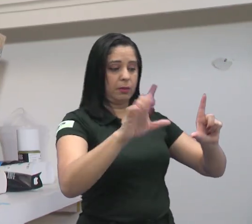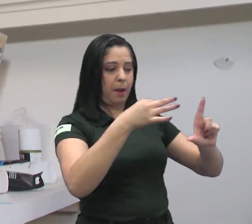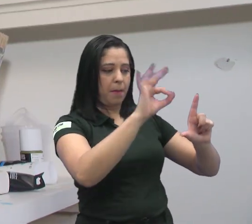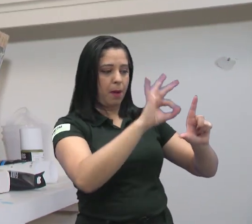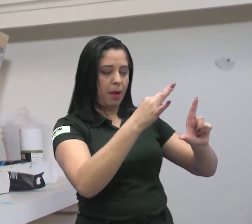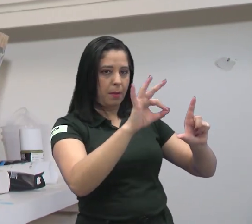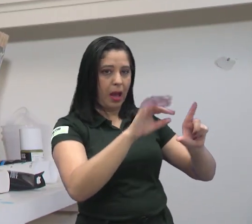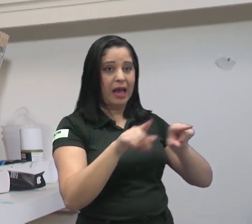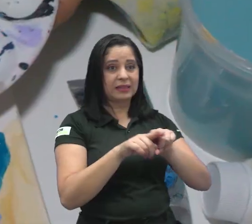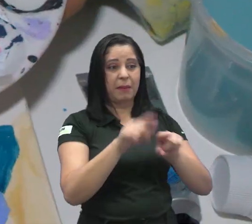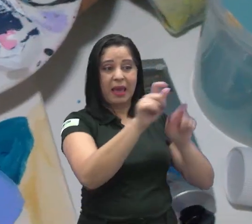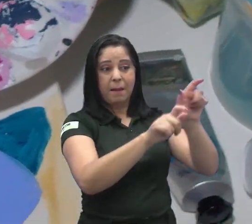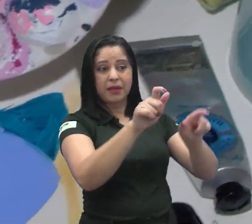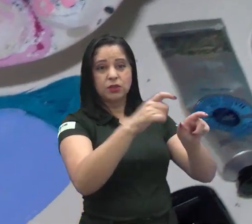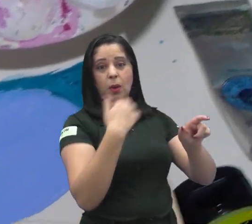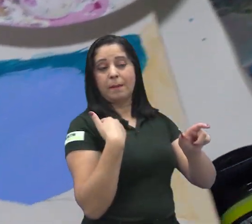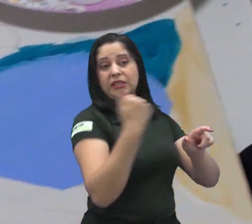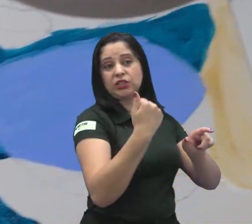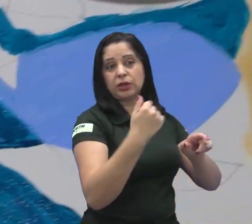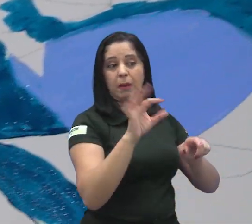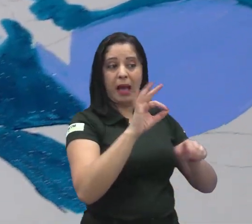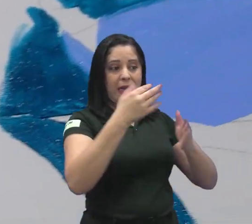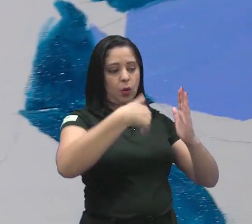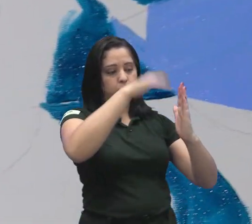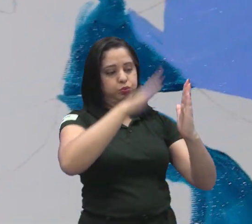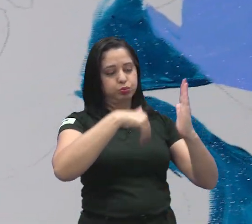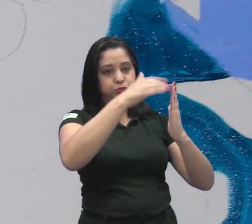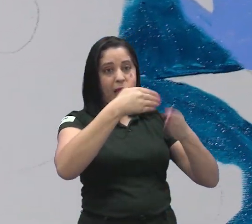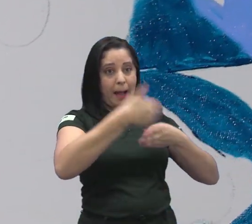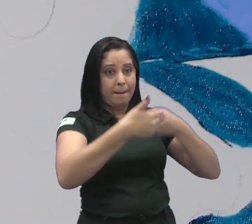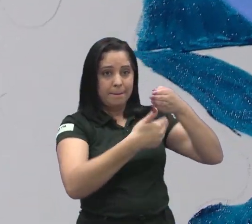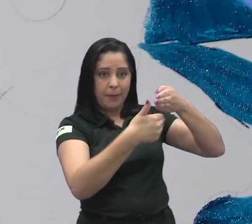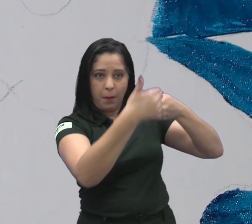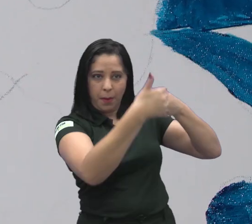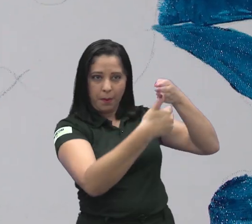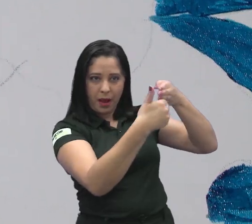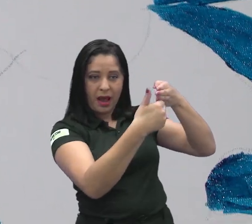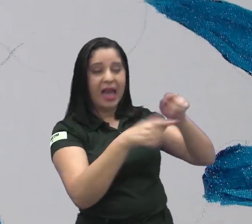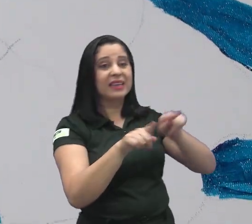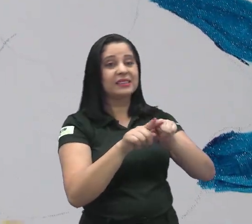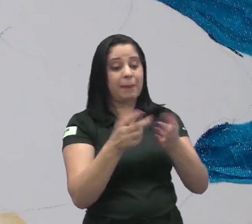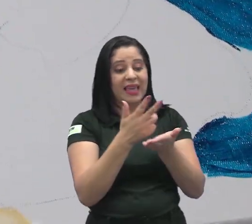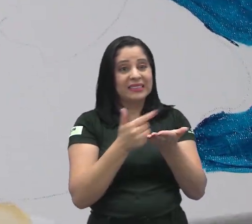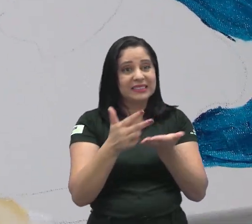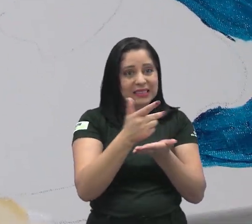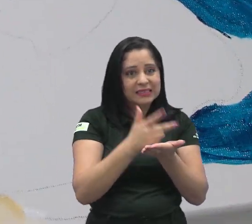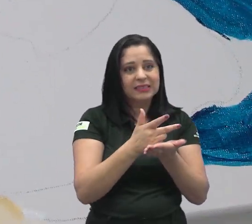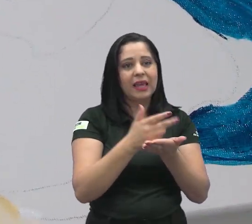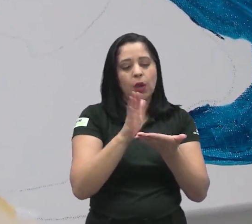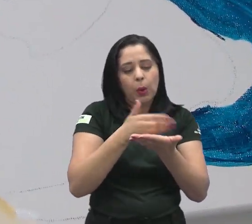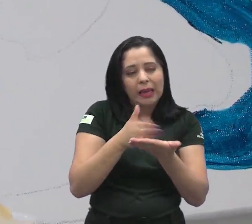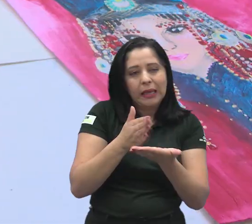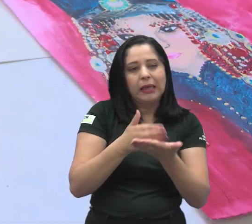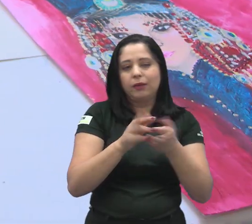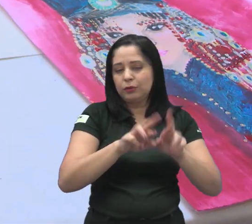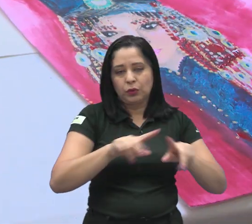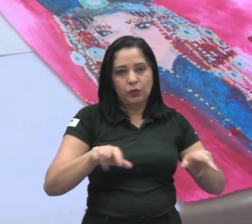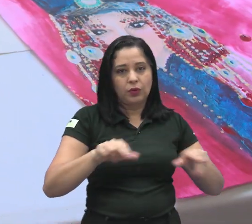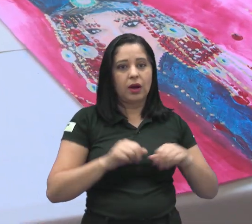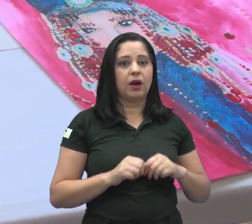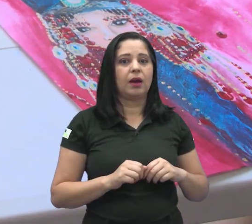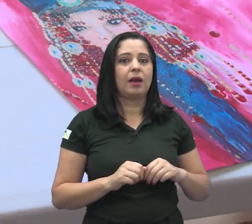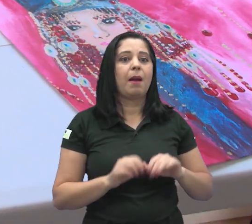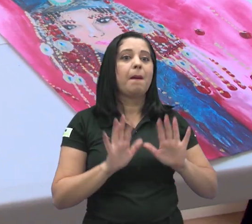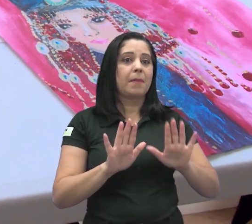muita procura também para murais e por ilustrações, tanto de livros infantis como de revistas, de outras coisas.